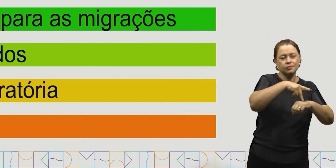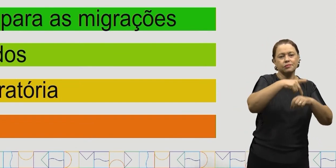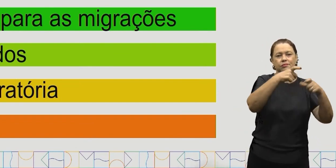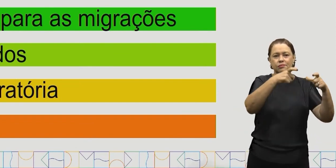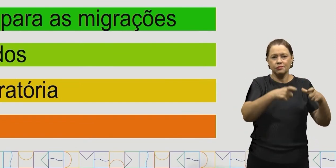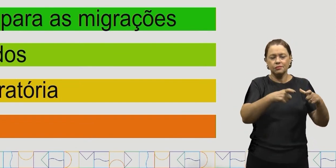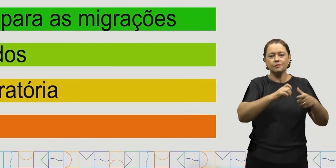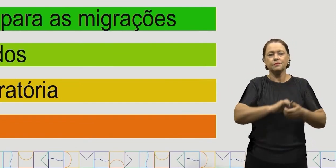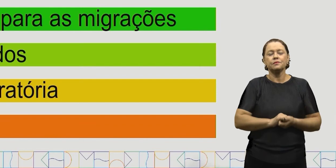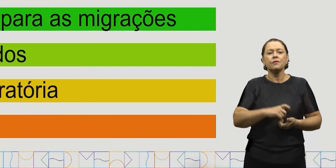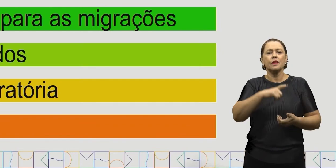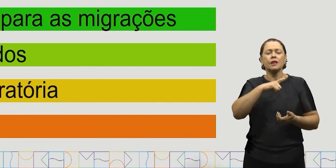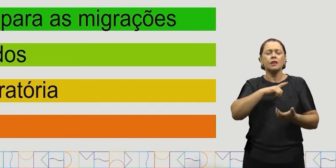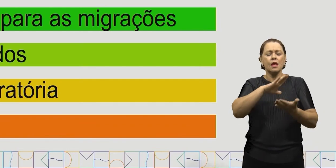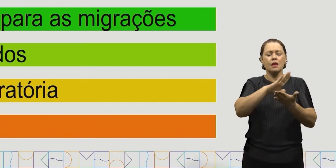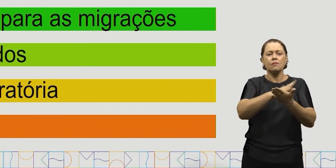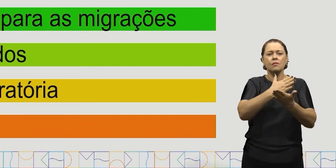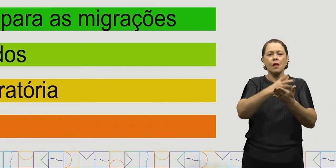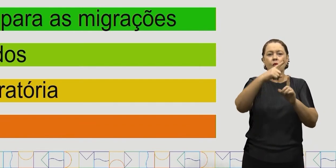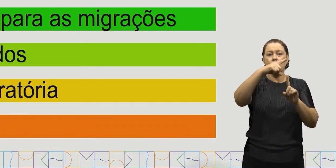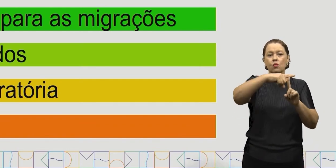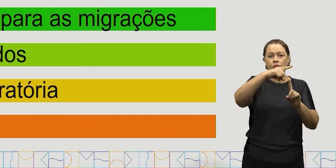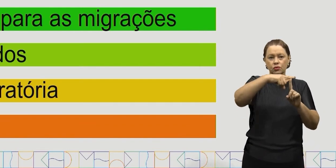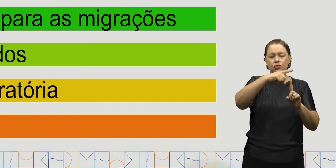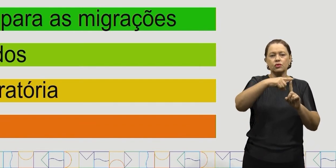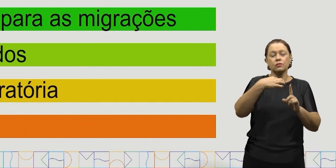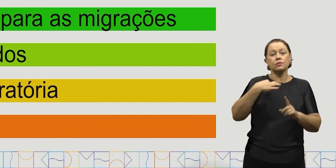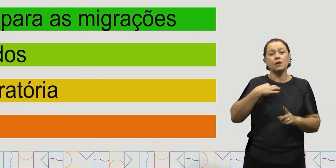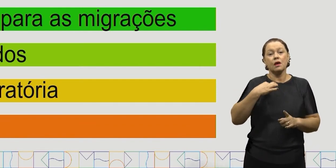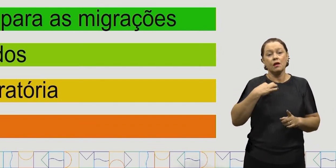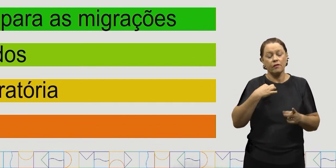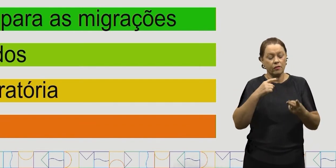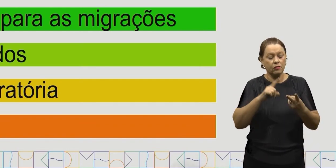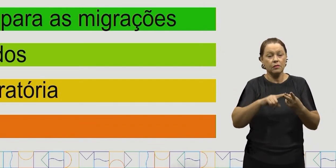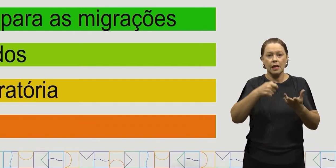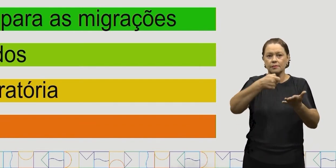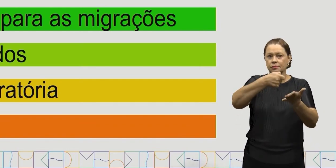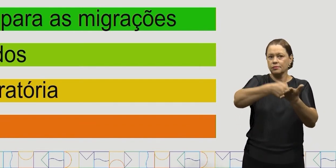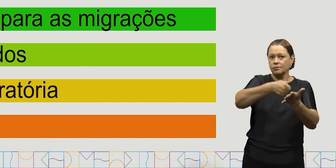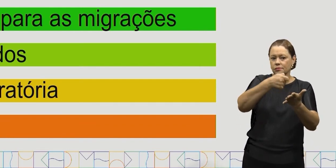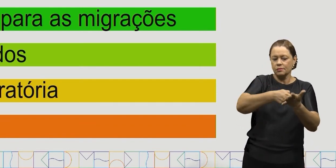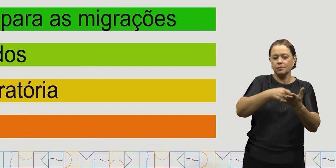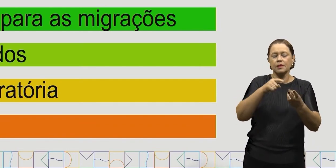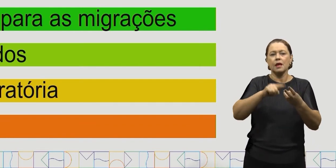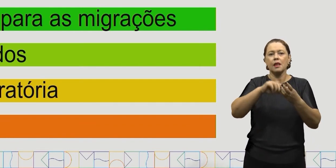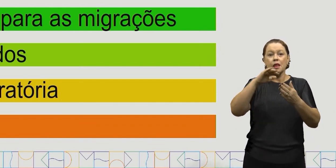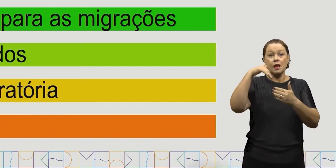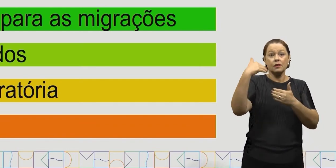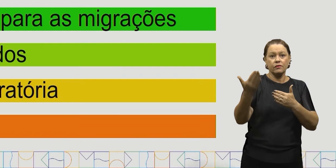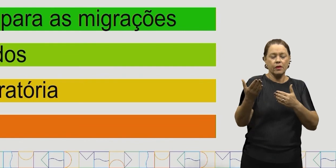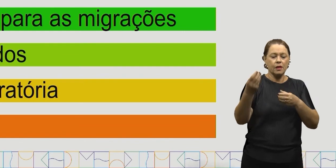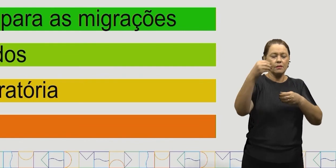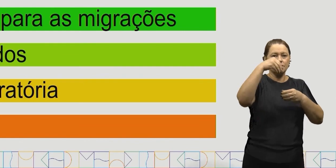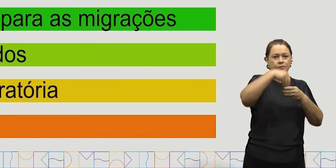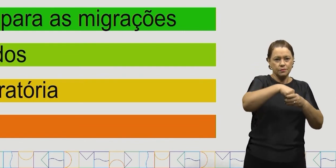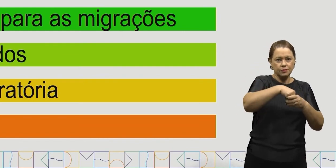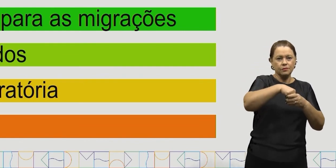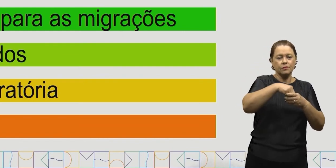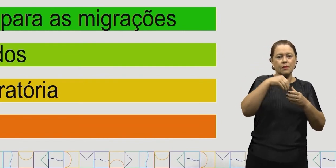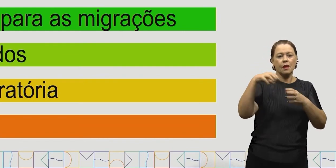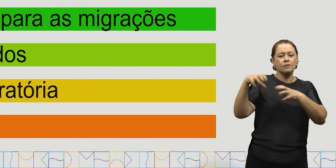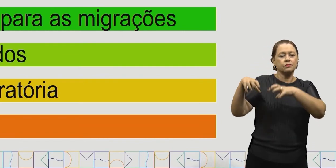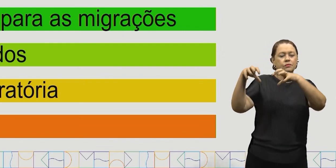região. Existem alguns tipos de imigração, como a voluntária, a forçada, a externa, a interna,